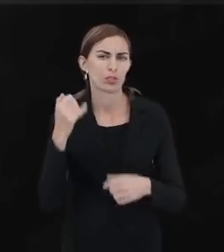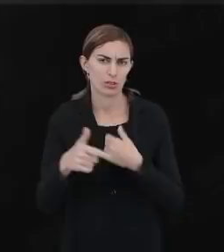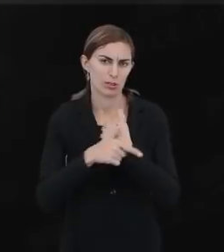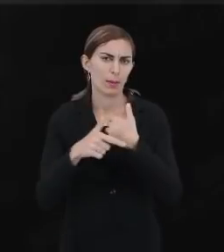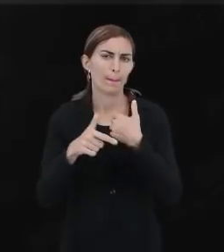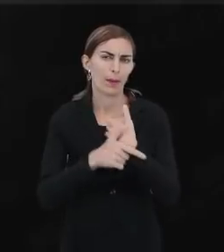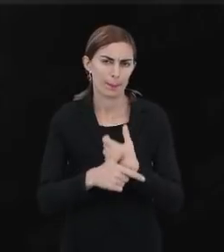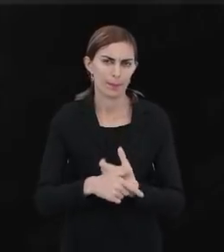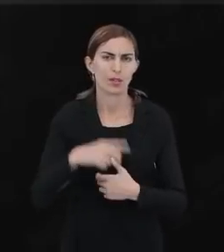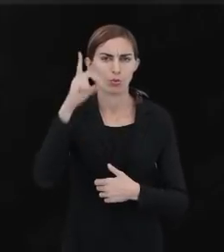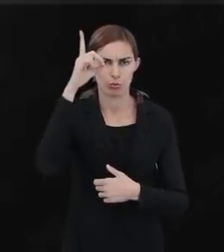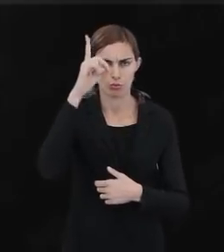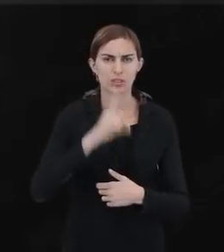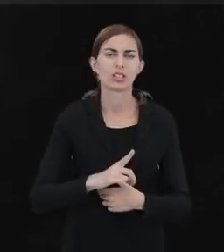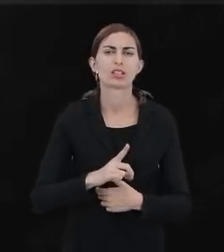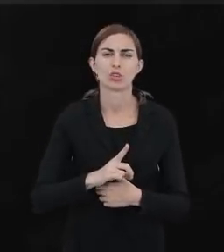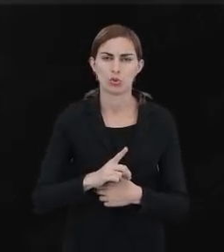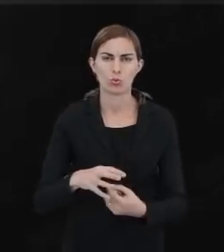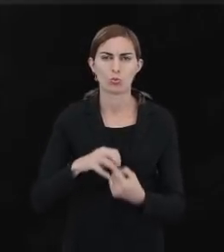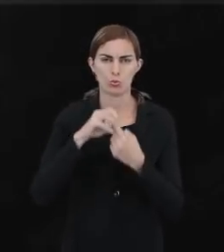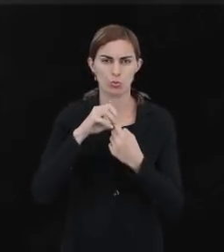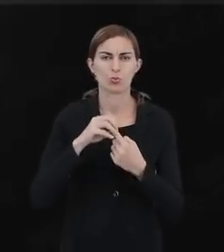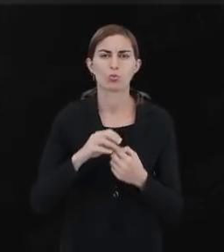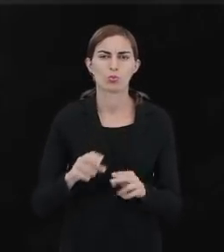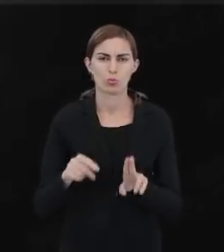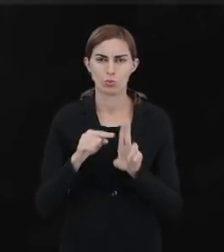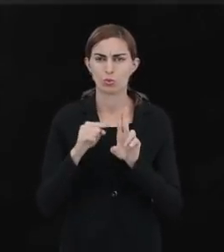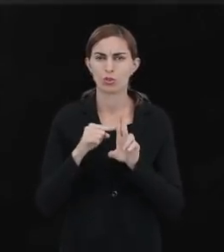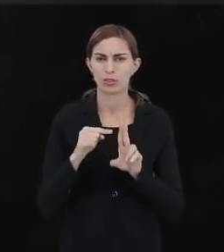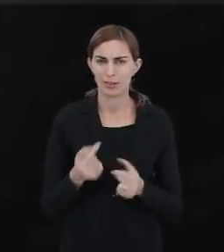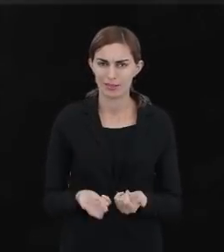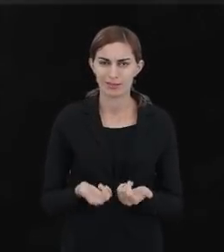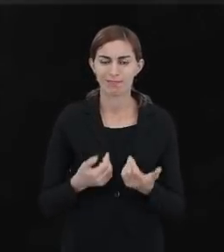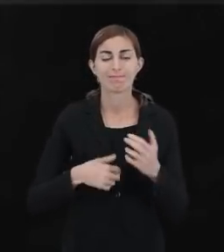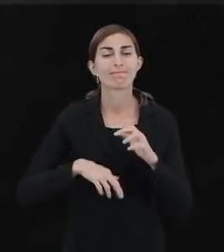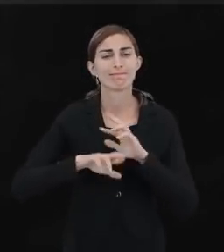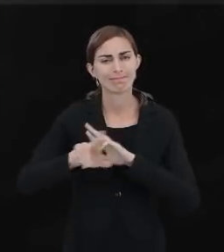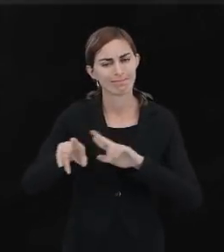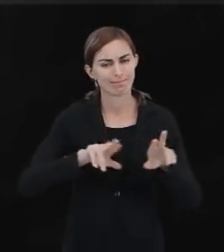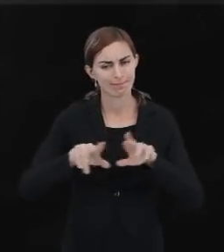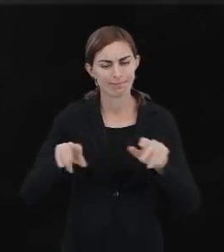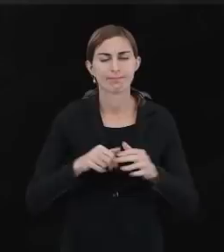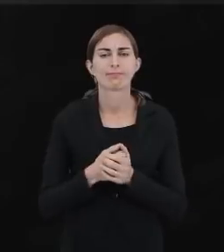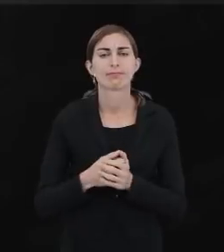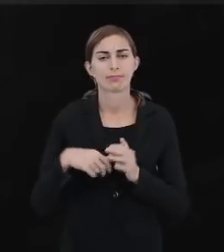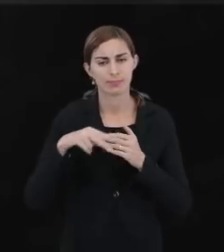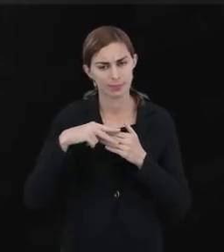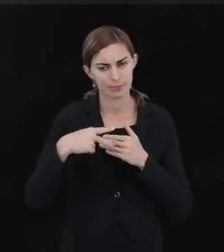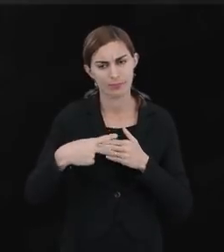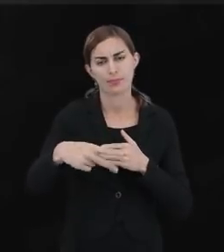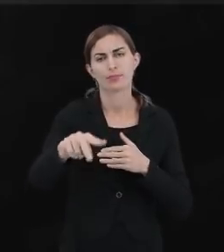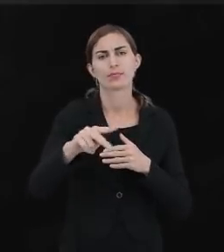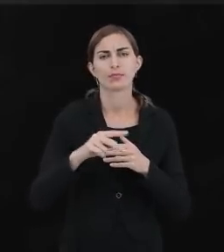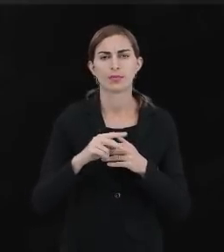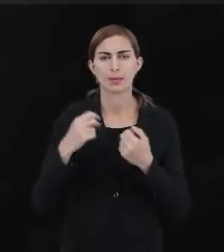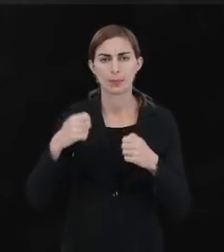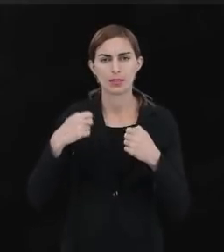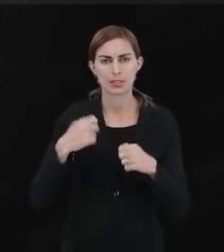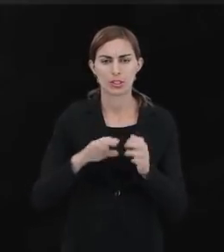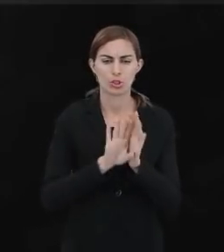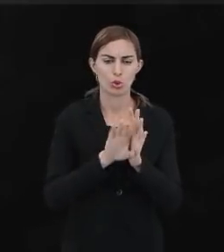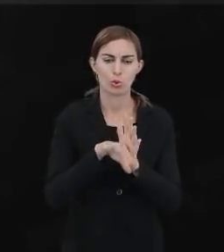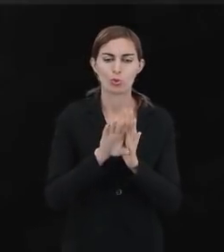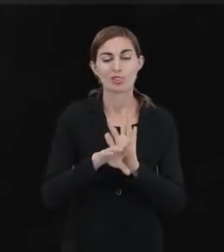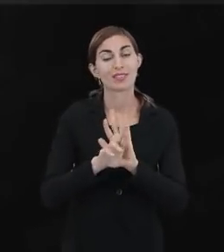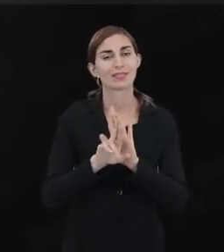papel do diretor a unidade na diversidade e para isso é preciso um conceito